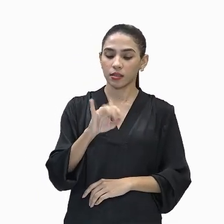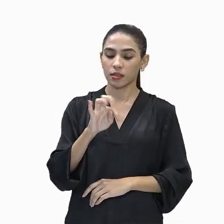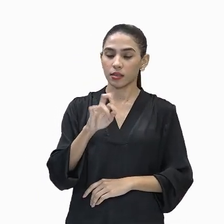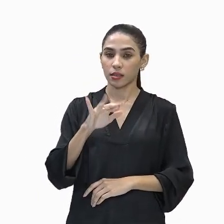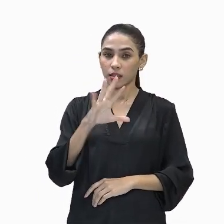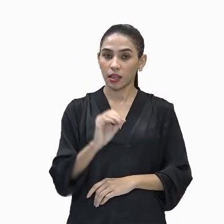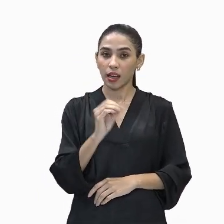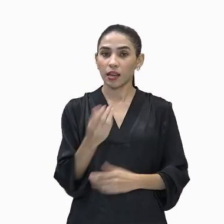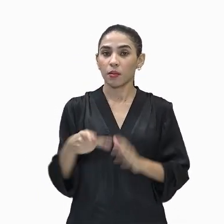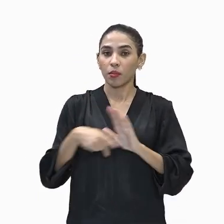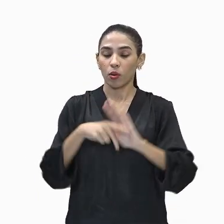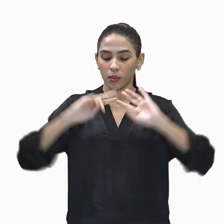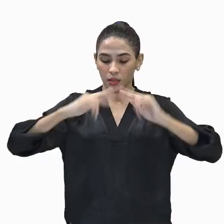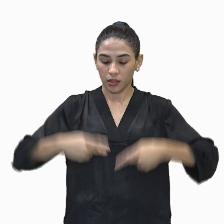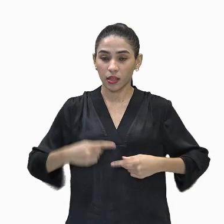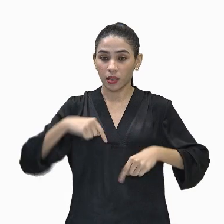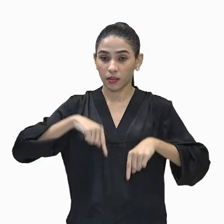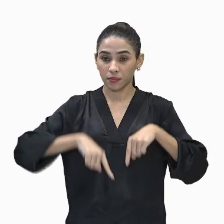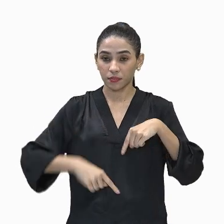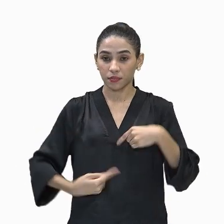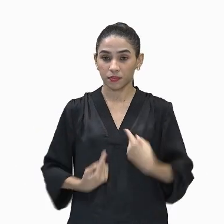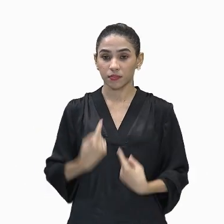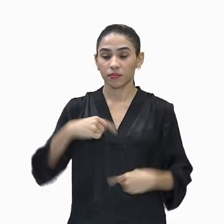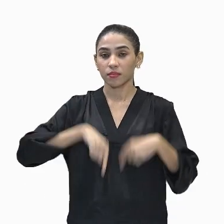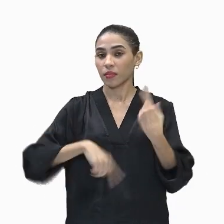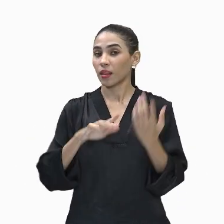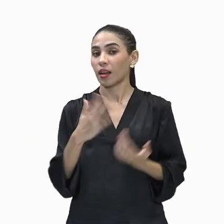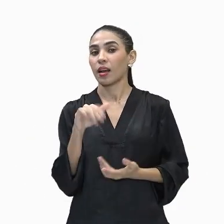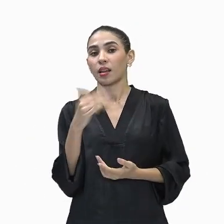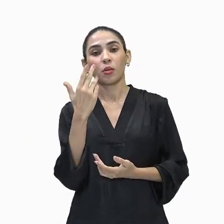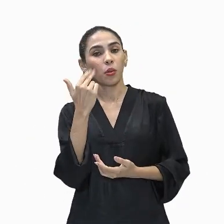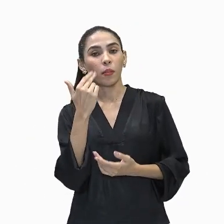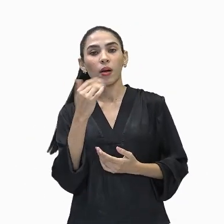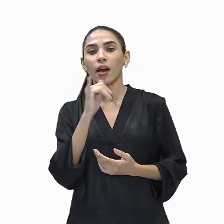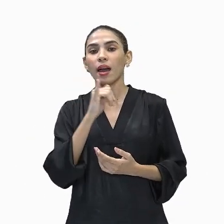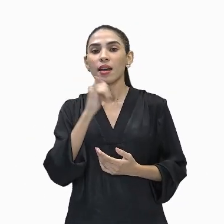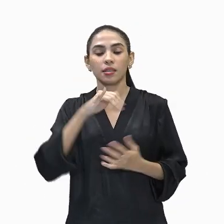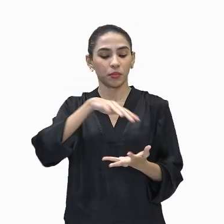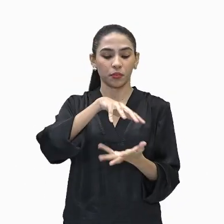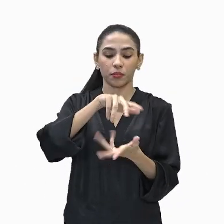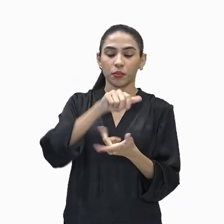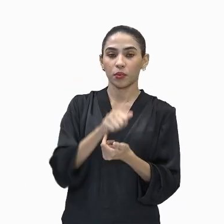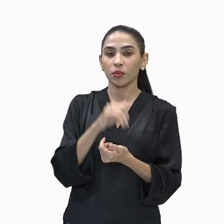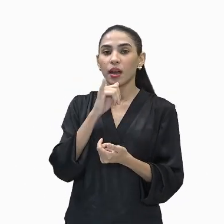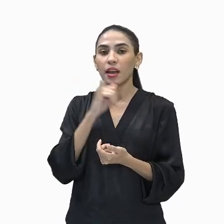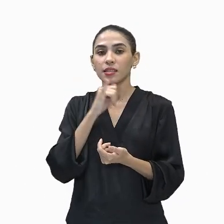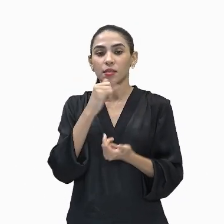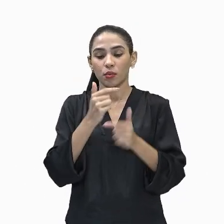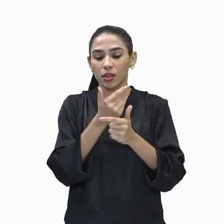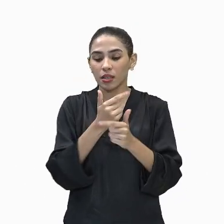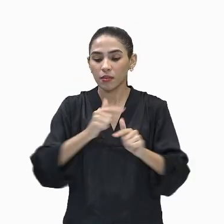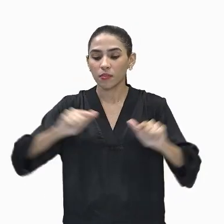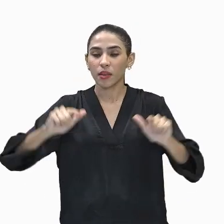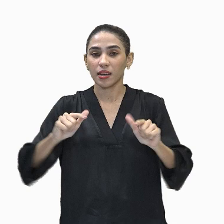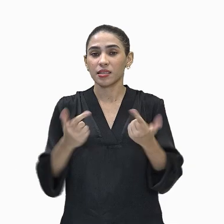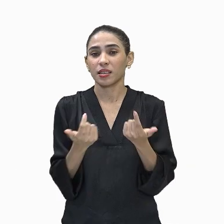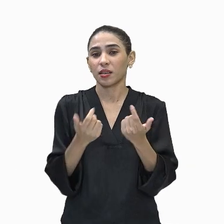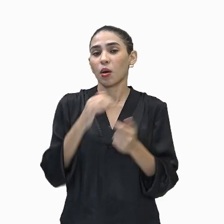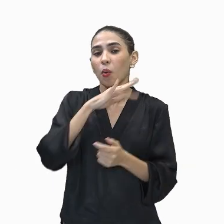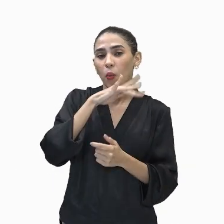o intestino e ela é bastante comum em áreas do mundo onde o saneamento básico é